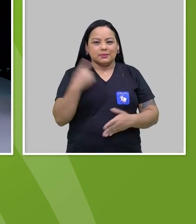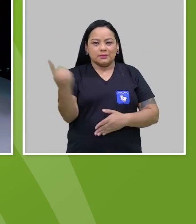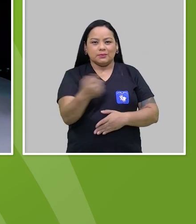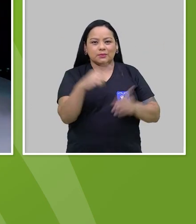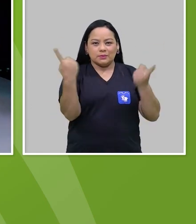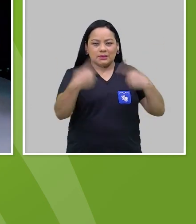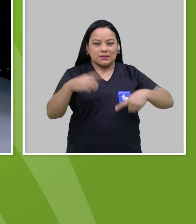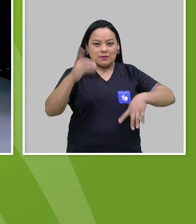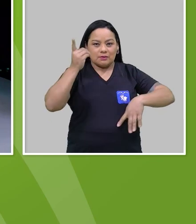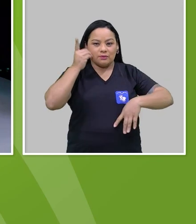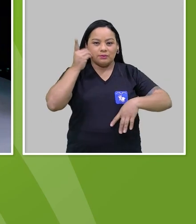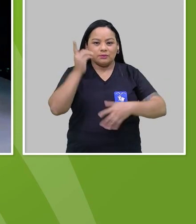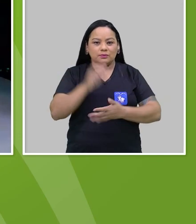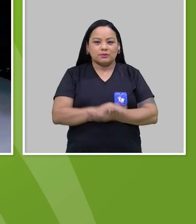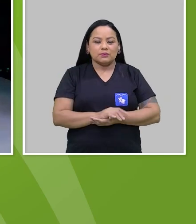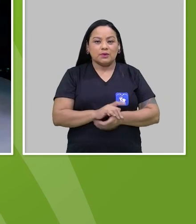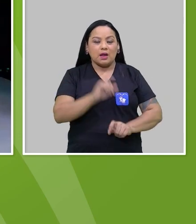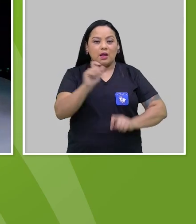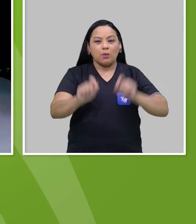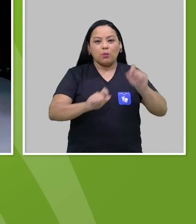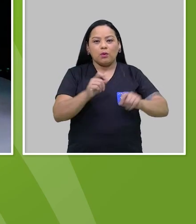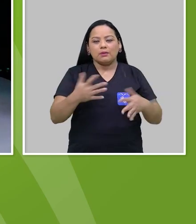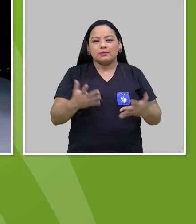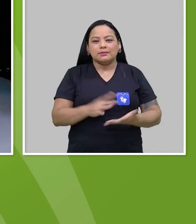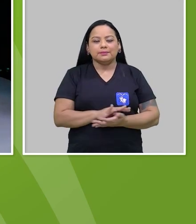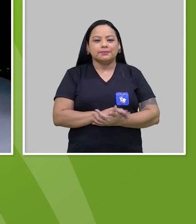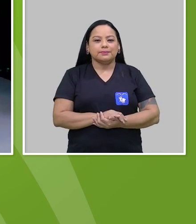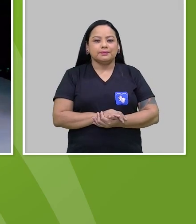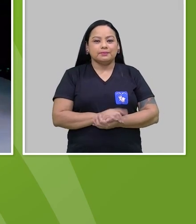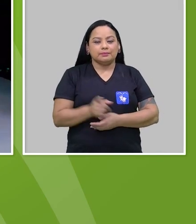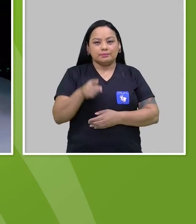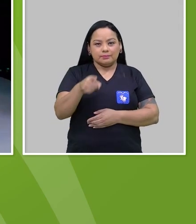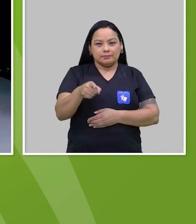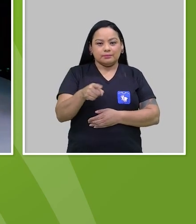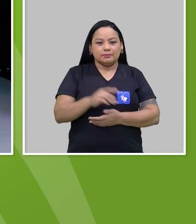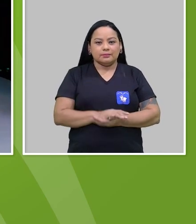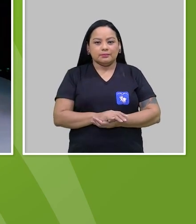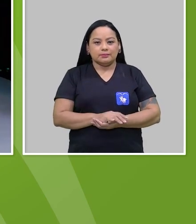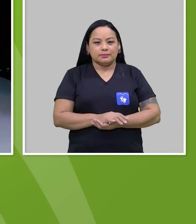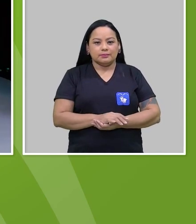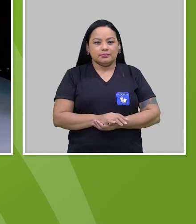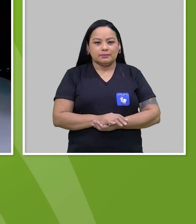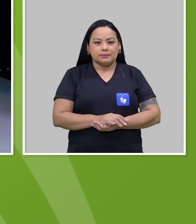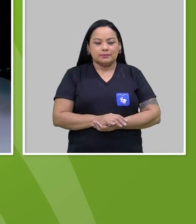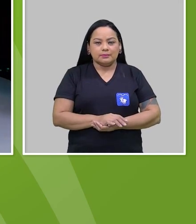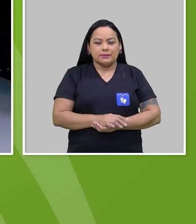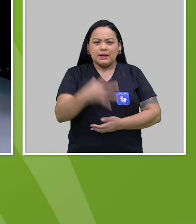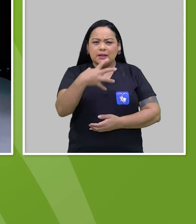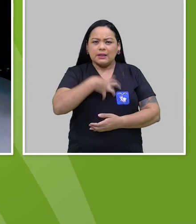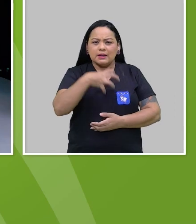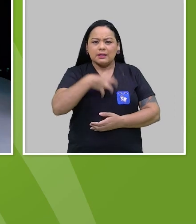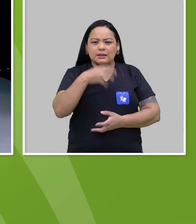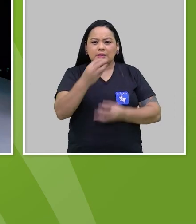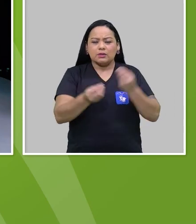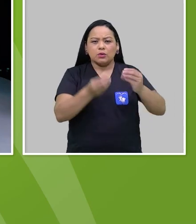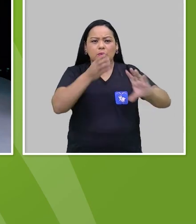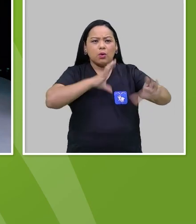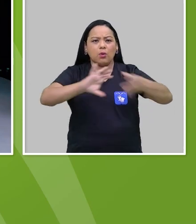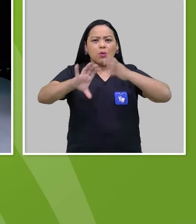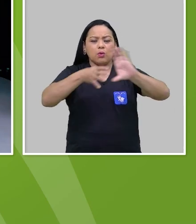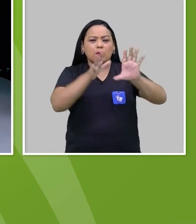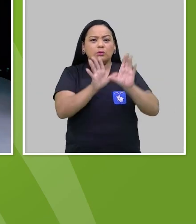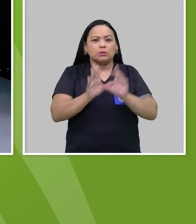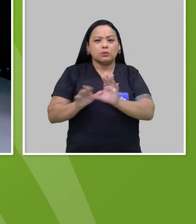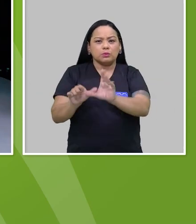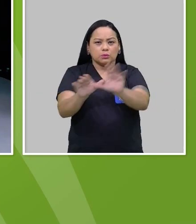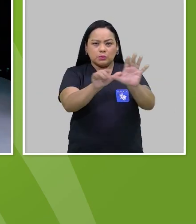desafio do dia é o seguinte, né? Você reconhece o som do canto de alguns